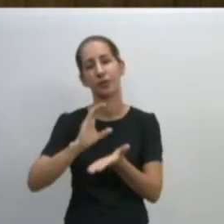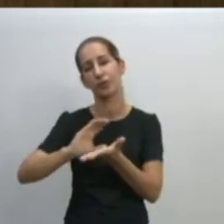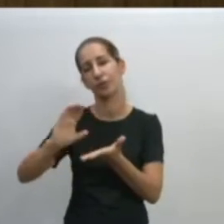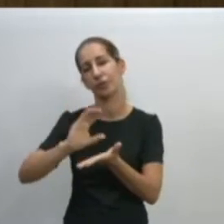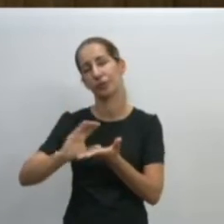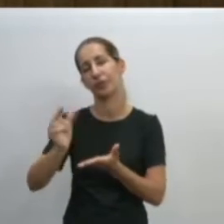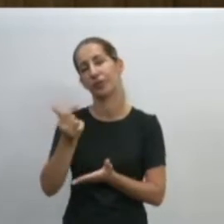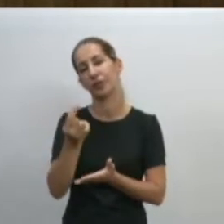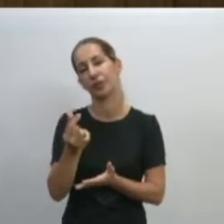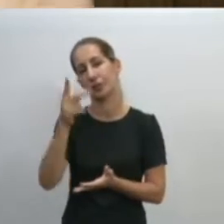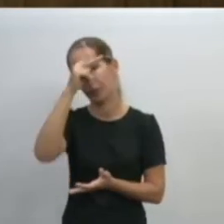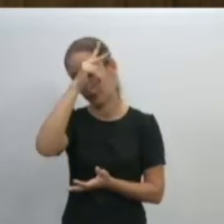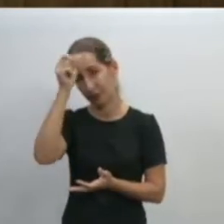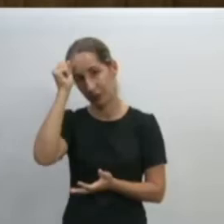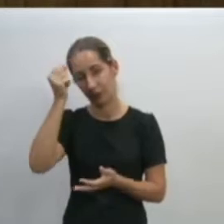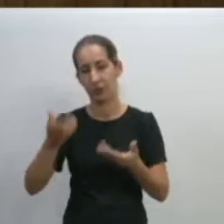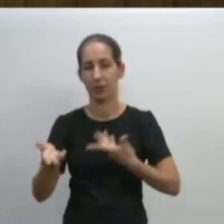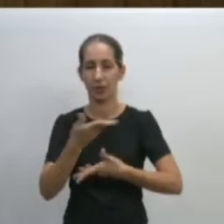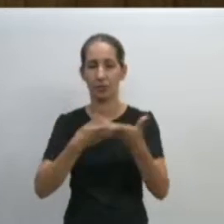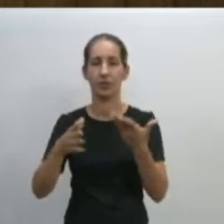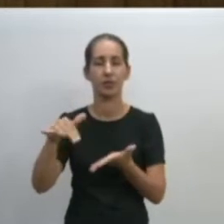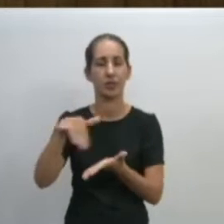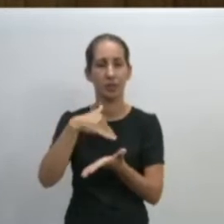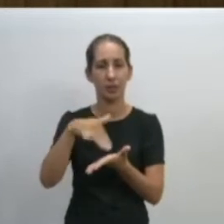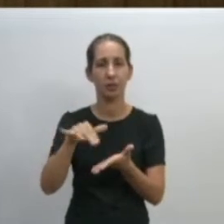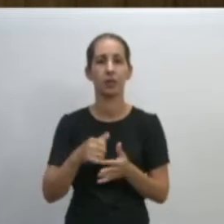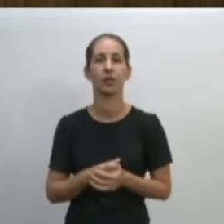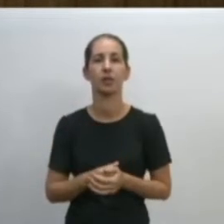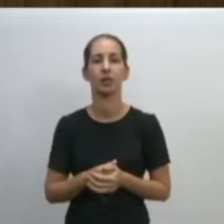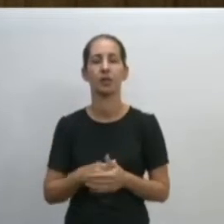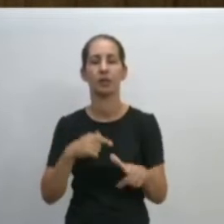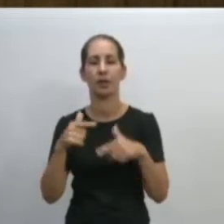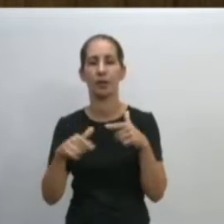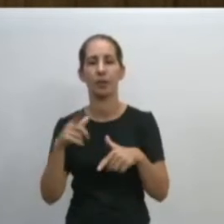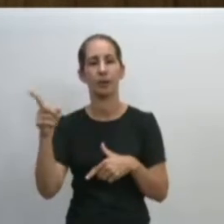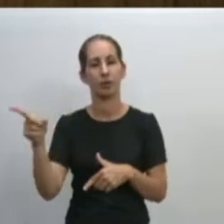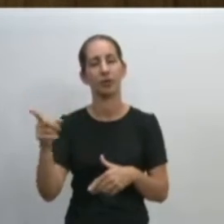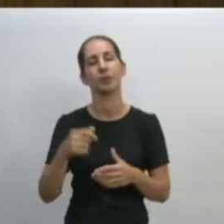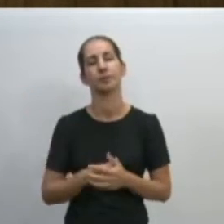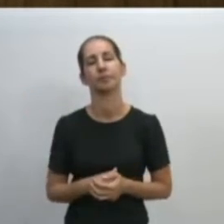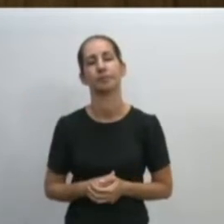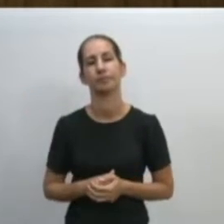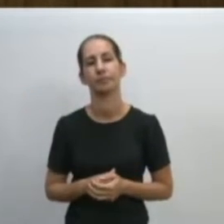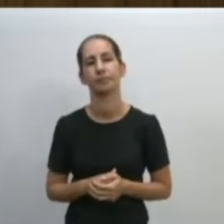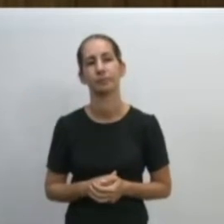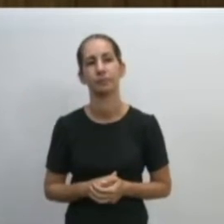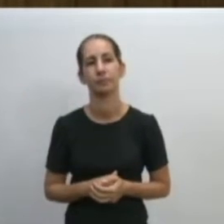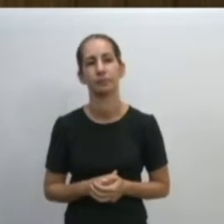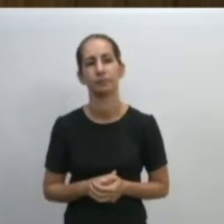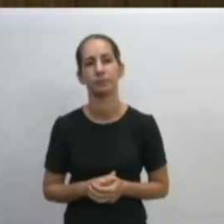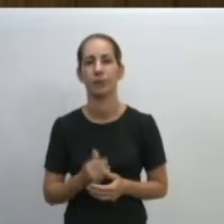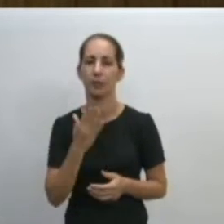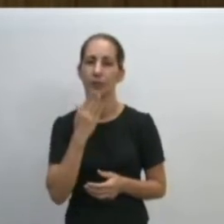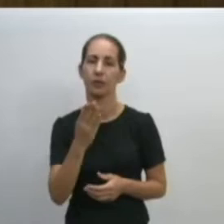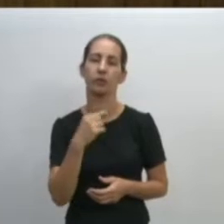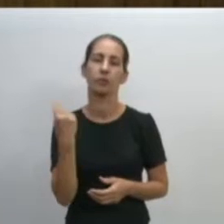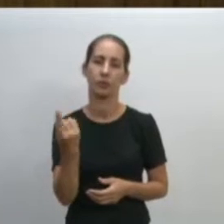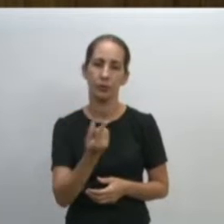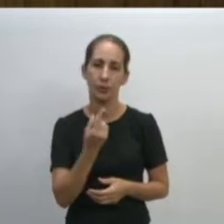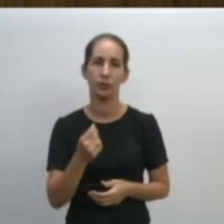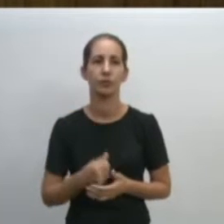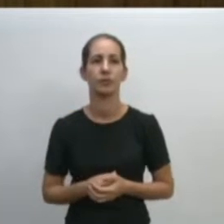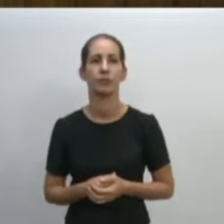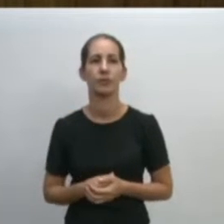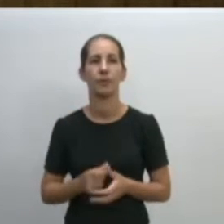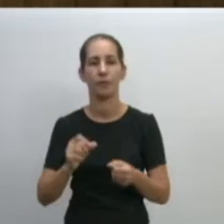investimento da prefeitura através da Secretaria de Serviços Urbanos naquela localidade. Então, já é um pedido nosso, a gente faz